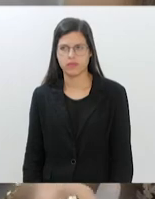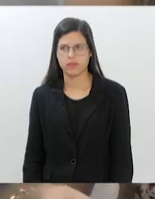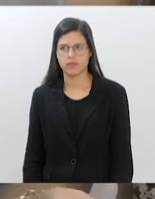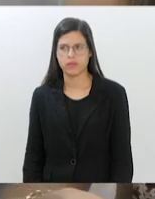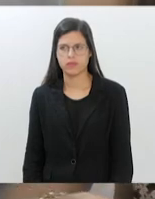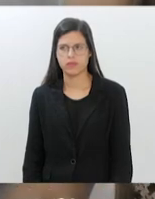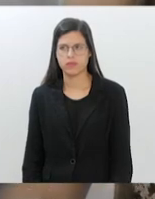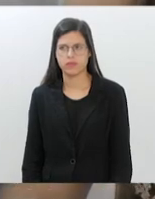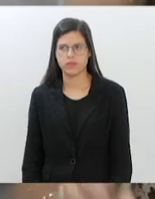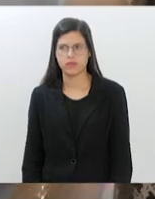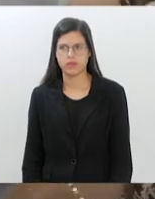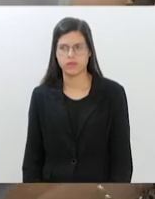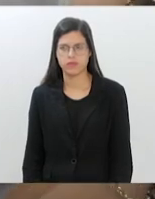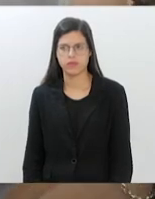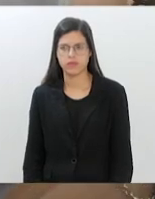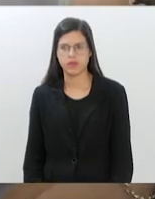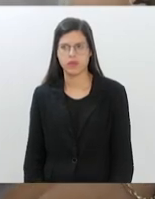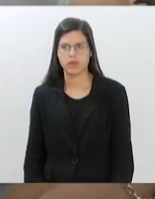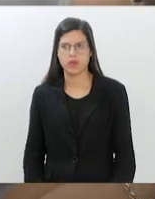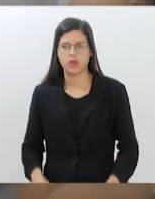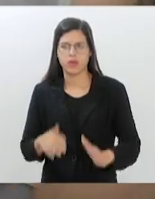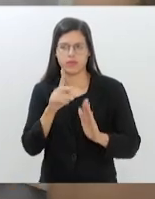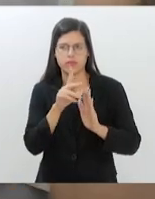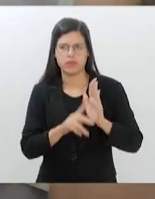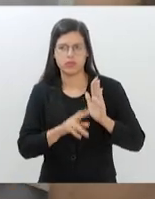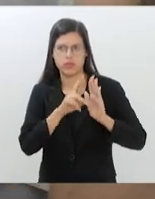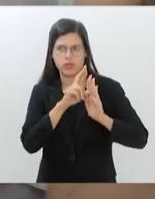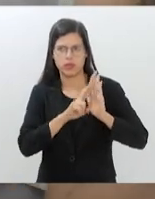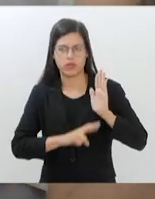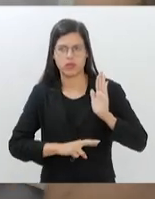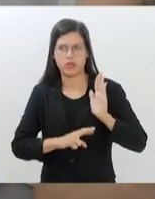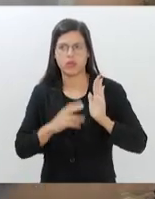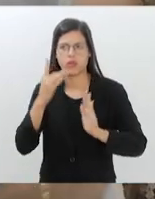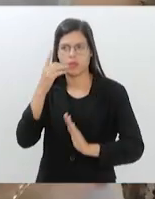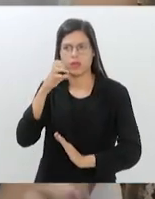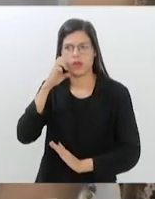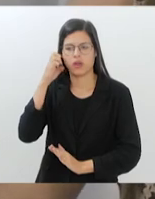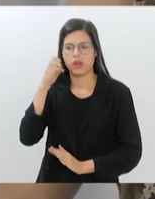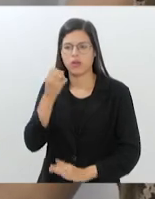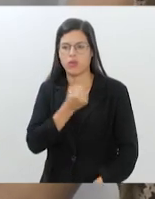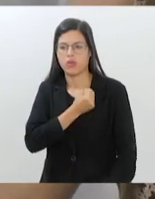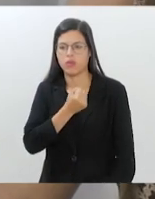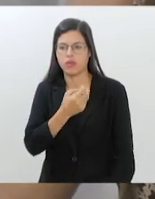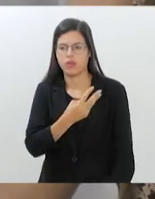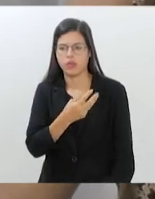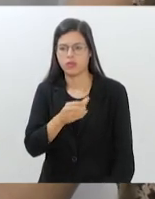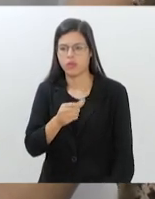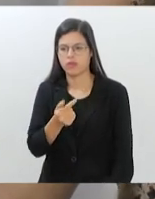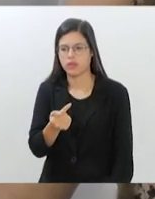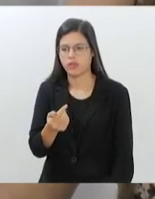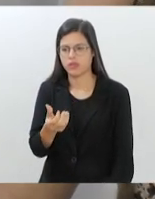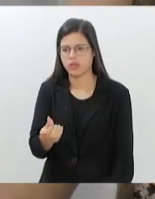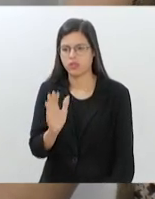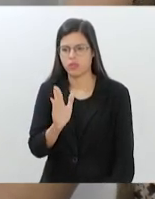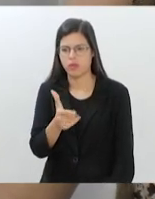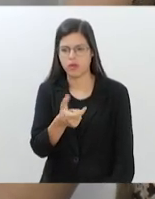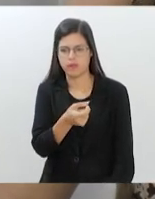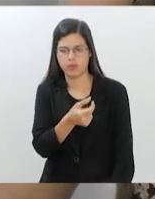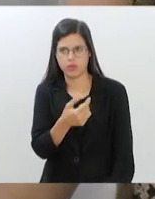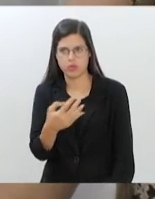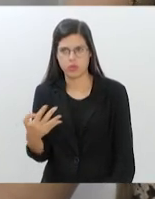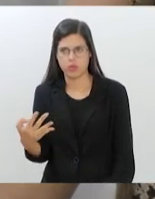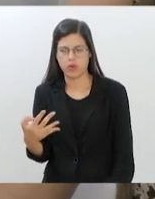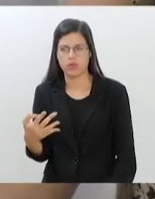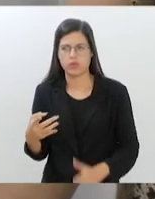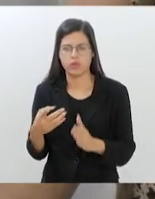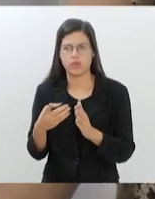pauta são projetos de relatoria da deputada éca takimoto projeto de lei número 3976 de 2024 de autoria da deputada